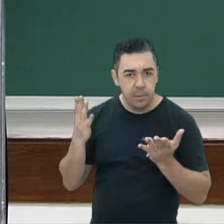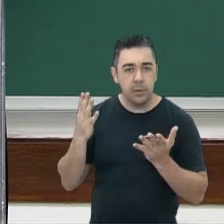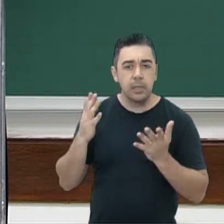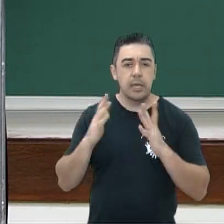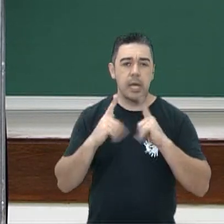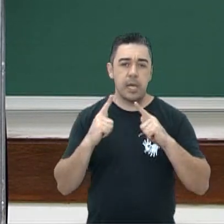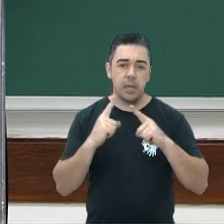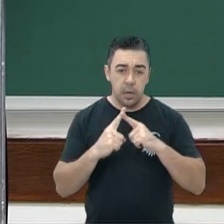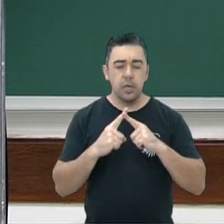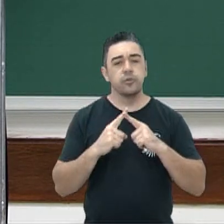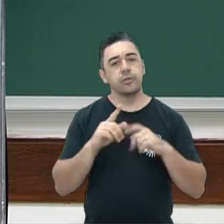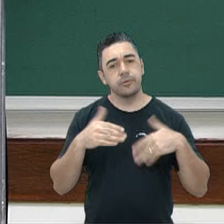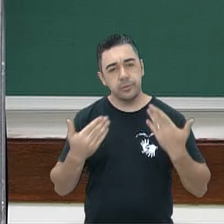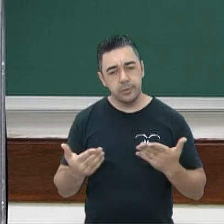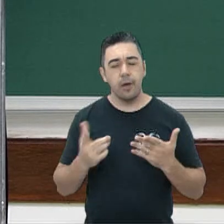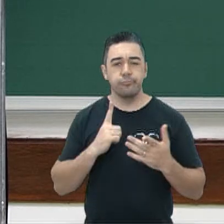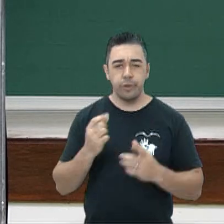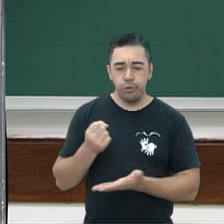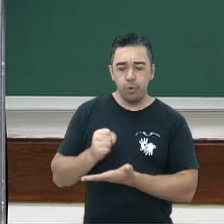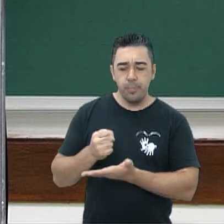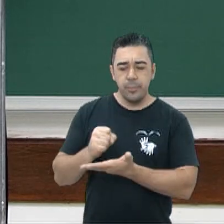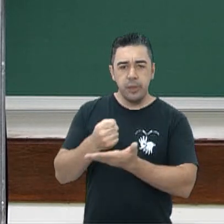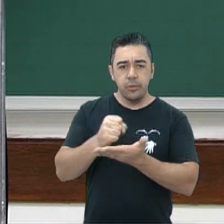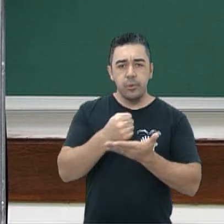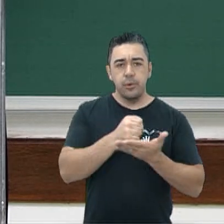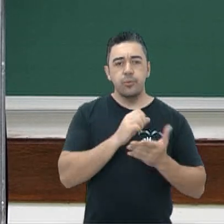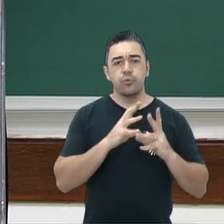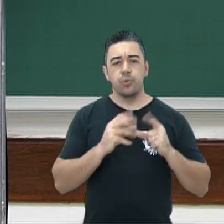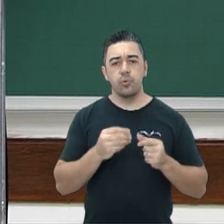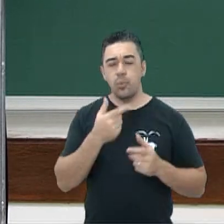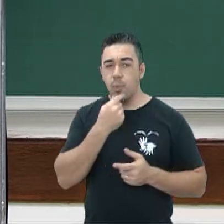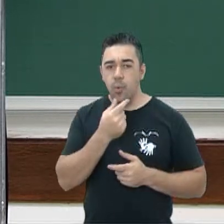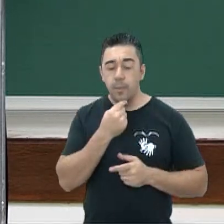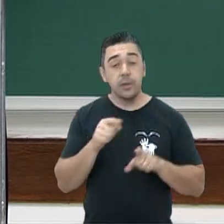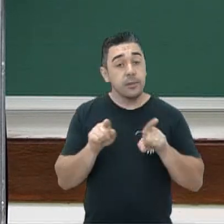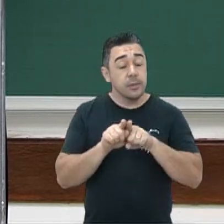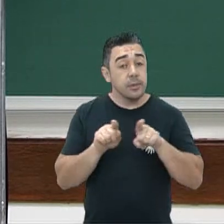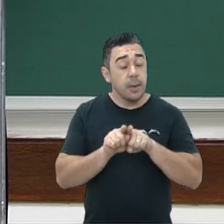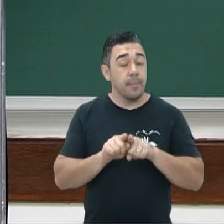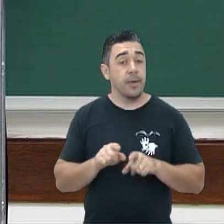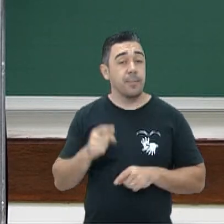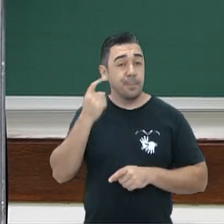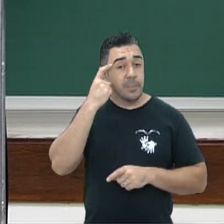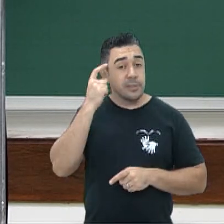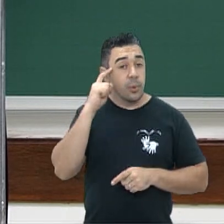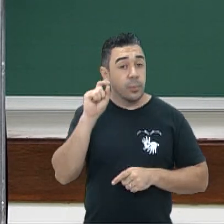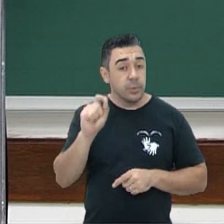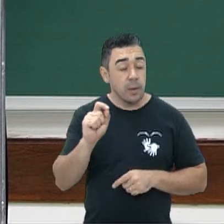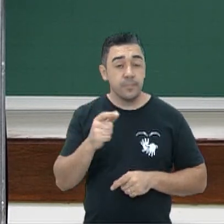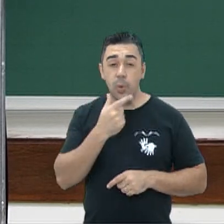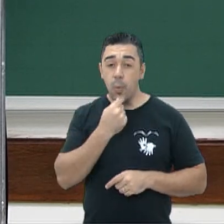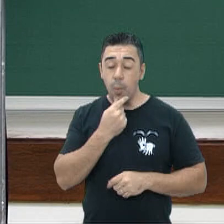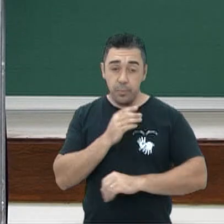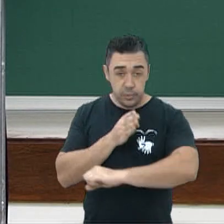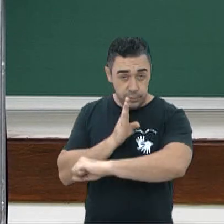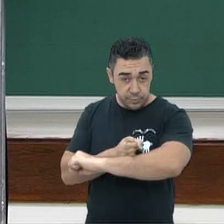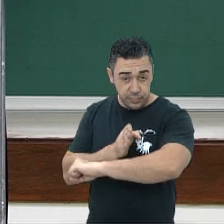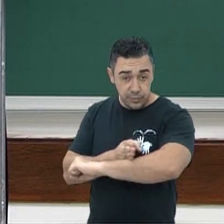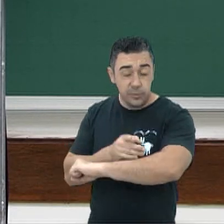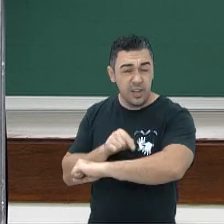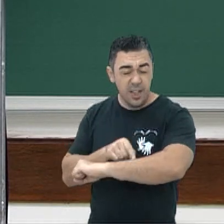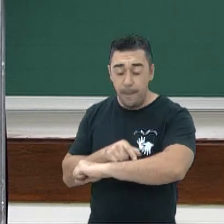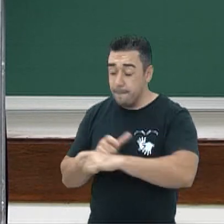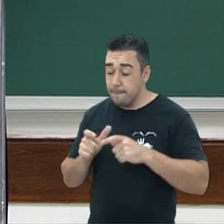igreja acabava tutelando todo esse tipo de punição em cima do homem. E sem contar que a gente tem que pensar, né, que o homem medieval, em sua